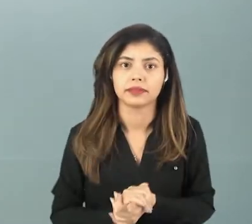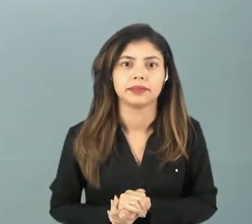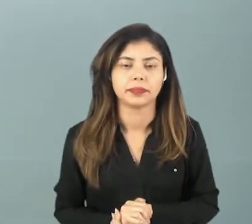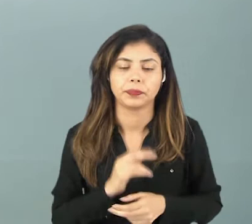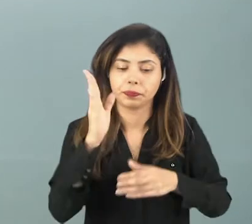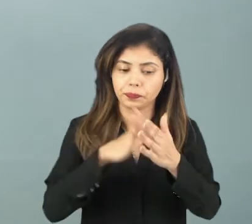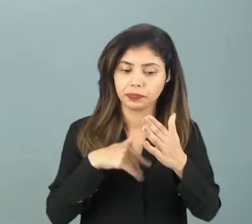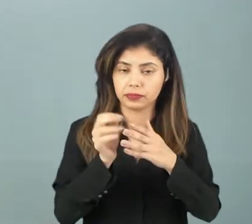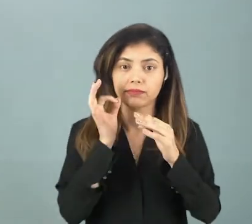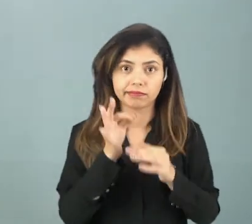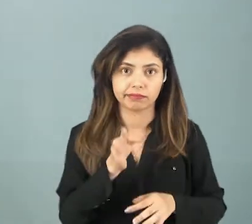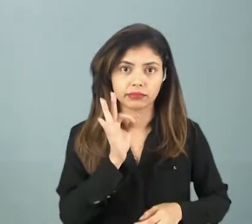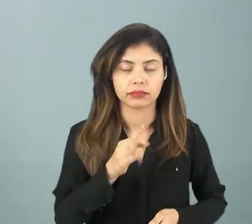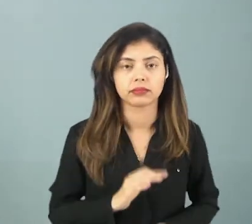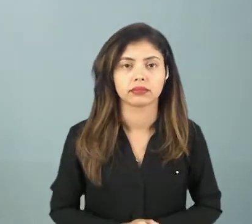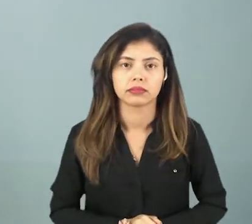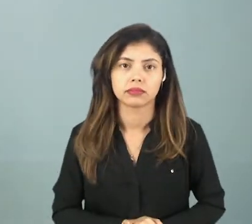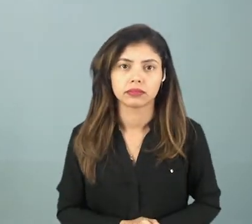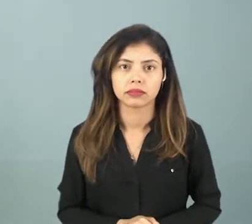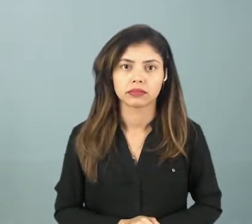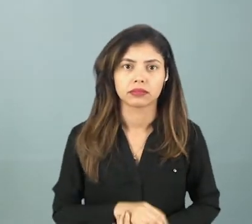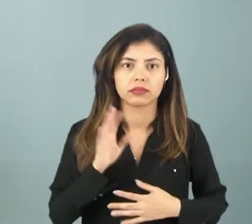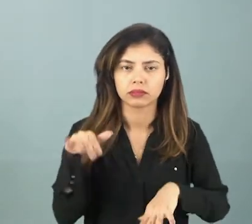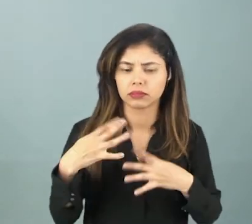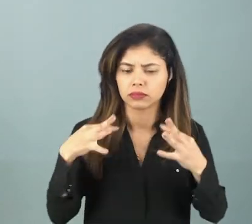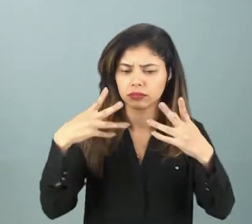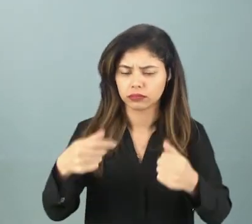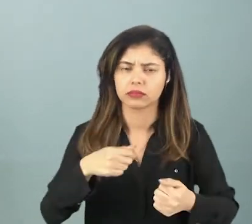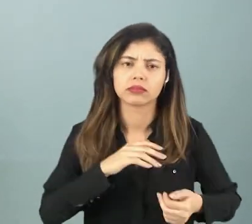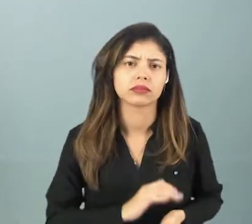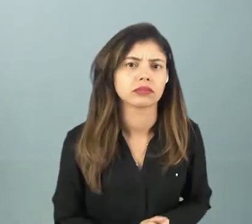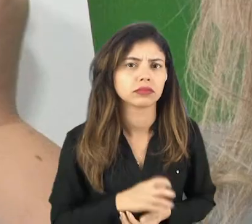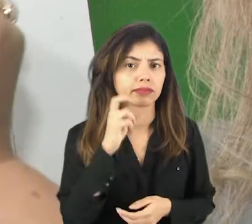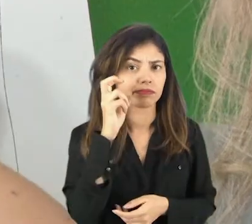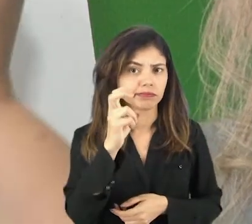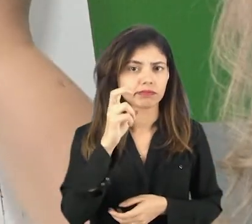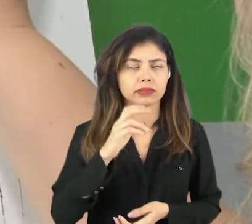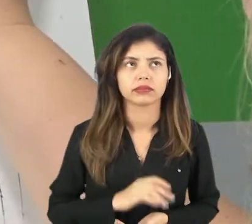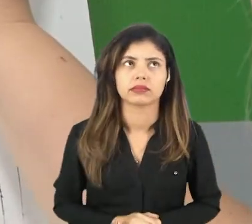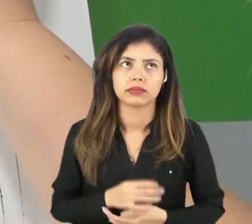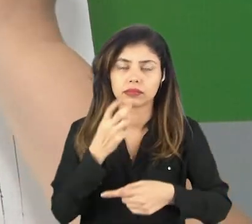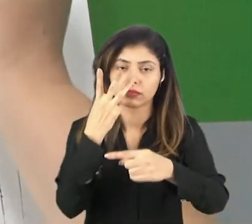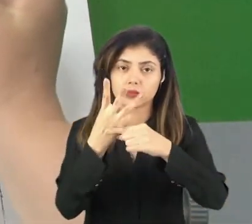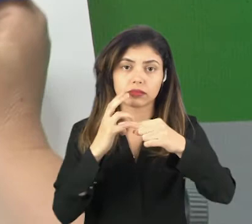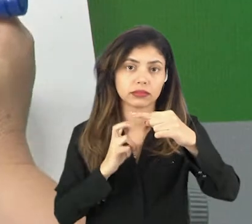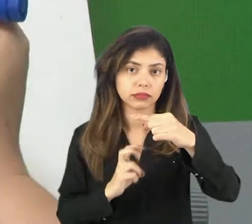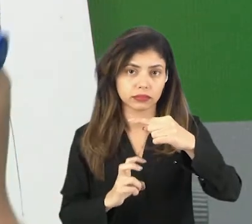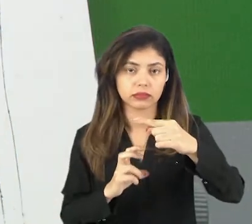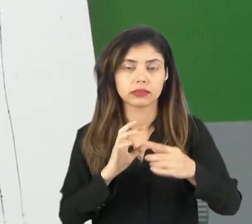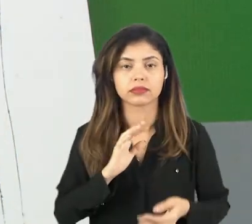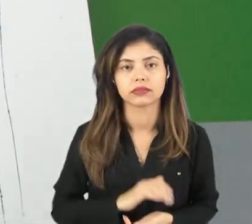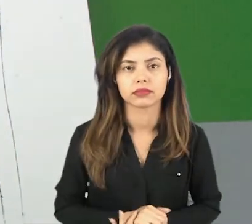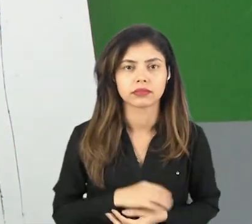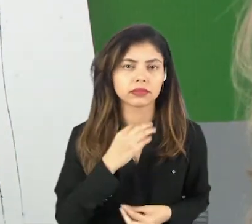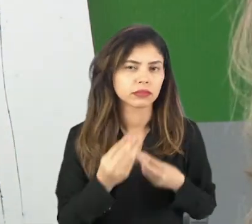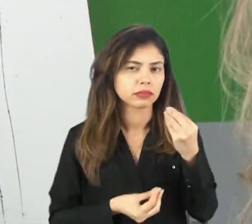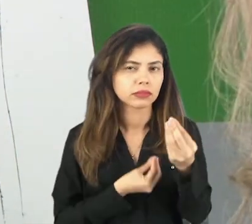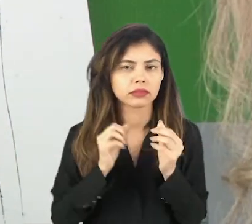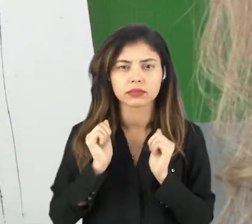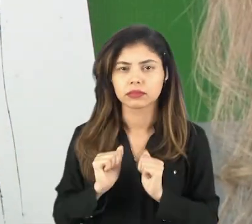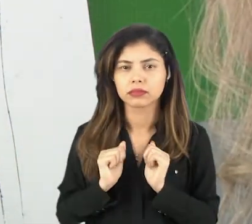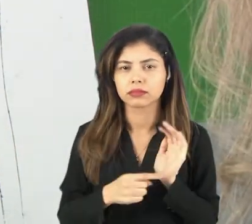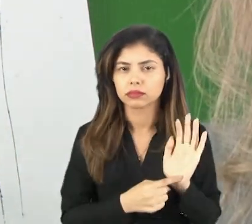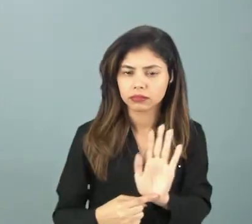está pintada. E em relação ao total, 5, né? Então, eu tenho 3 quinto. Como que eu posso